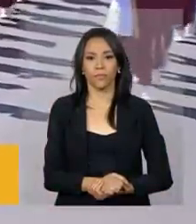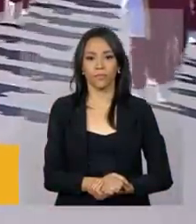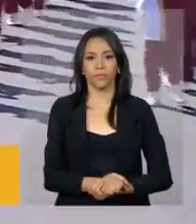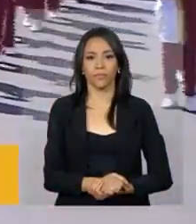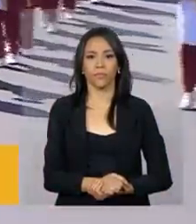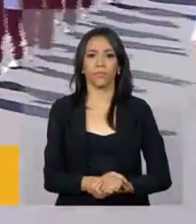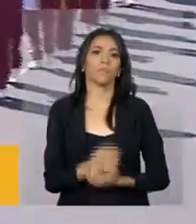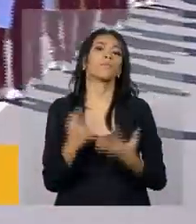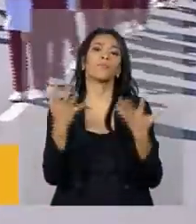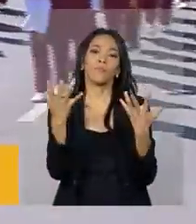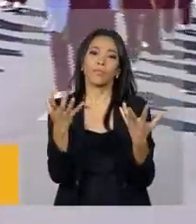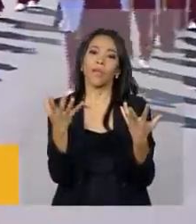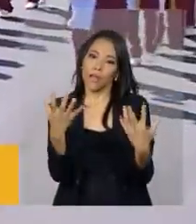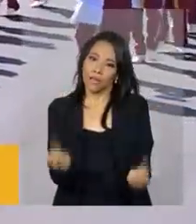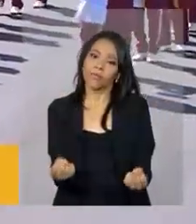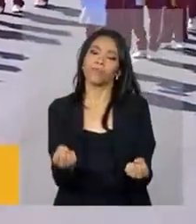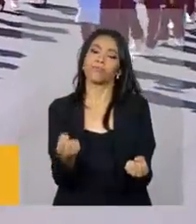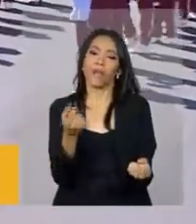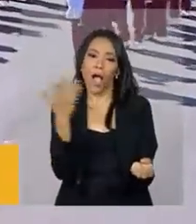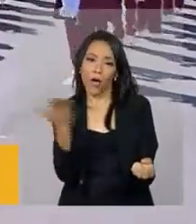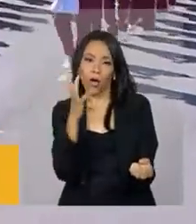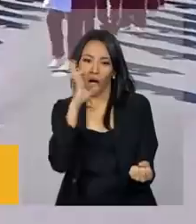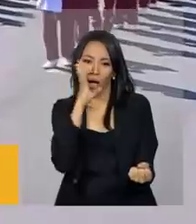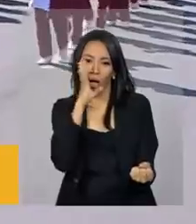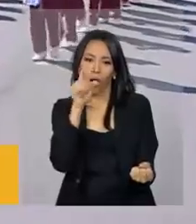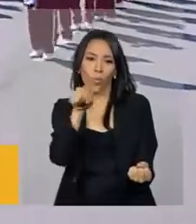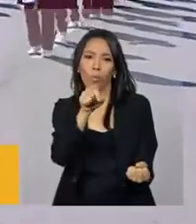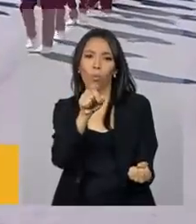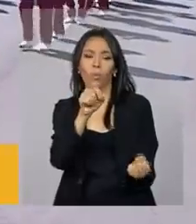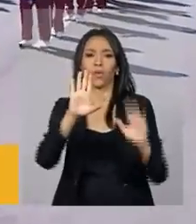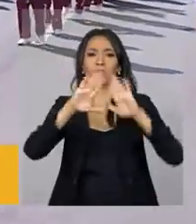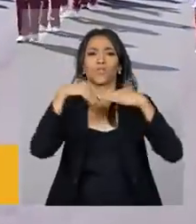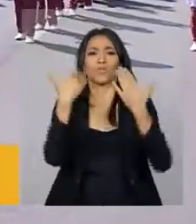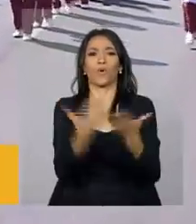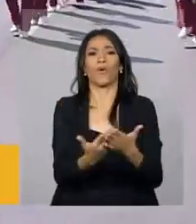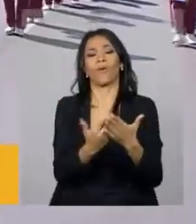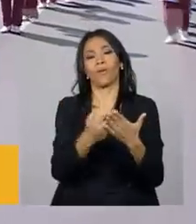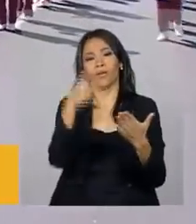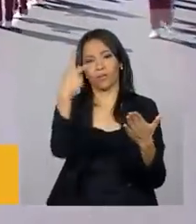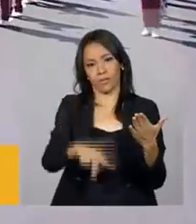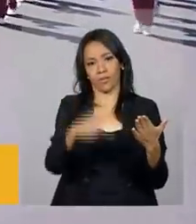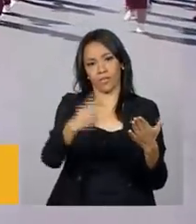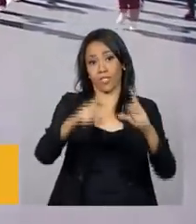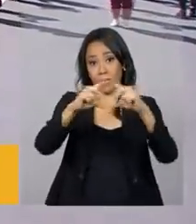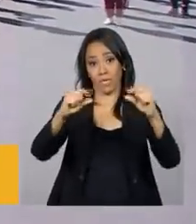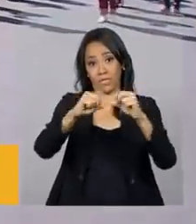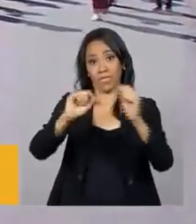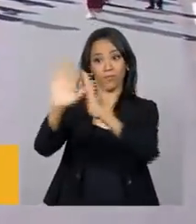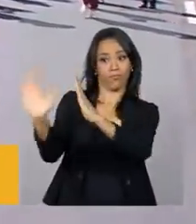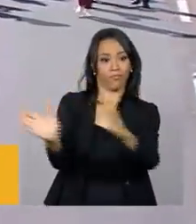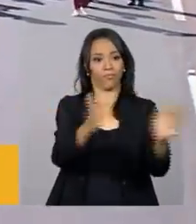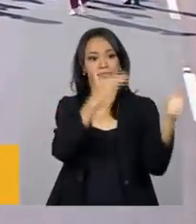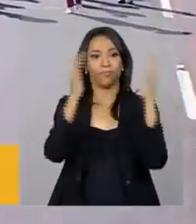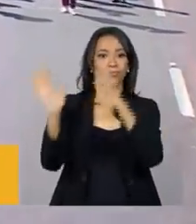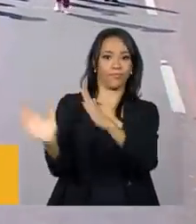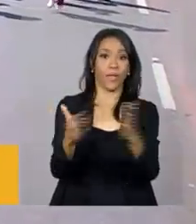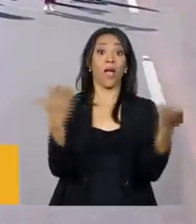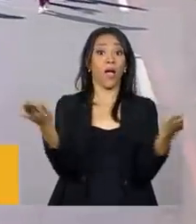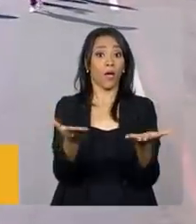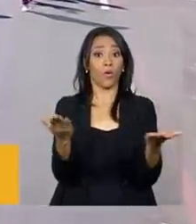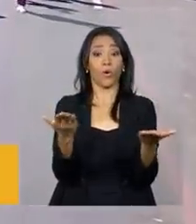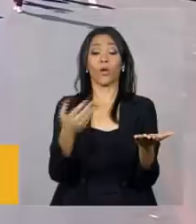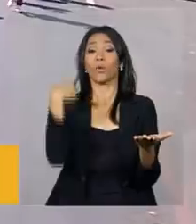A gente continua acompanhando, né, o desfile das escolas aqui do 7 de setembro em Brasília, mas vamos acompanhar a participação do músico